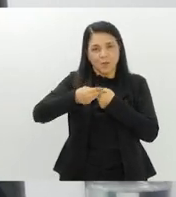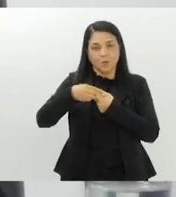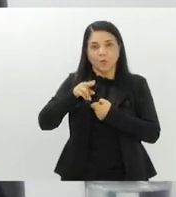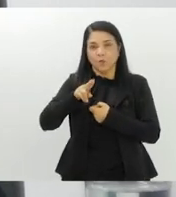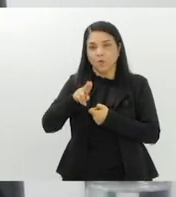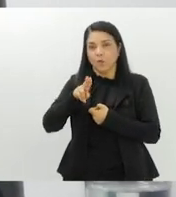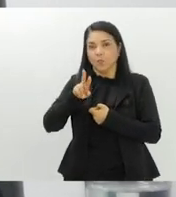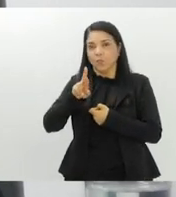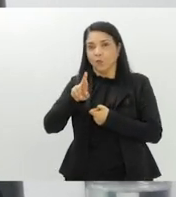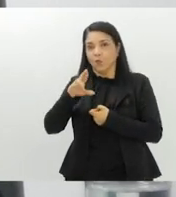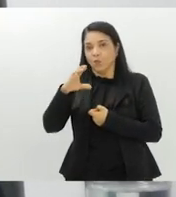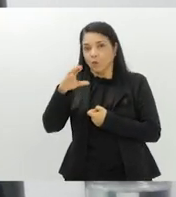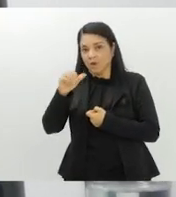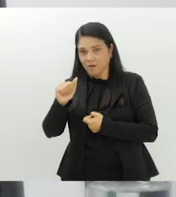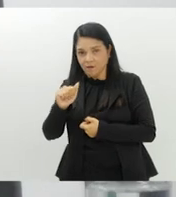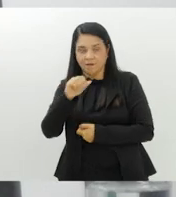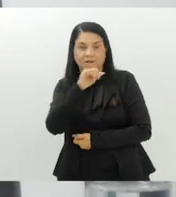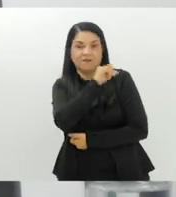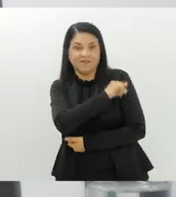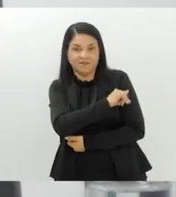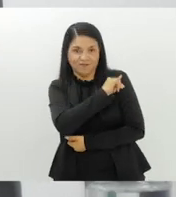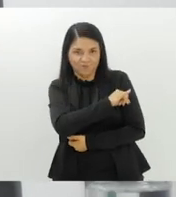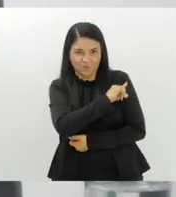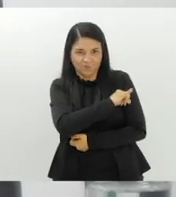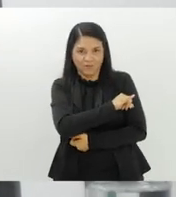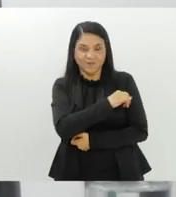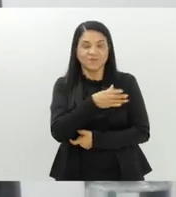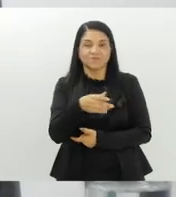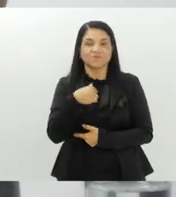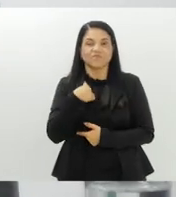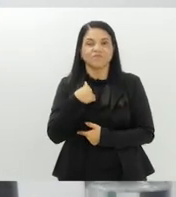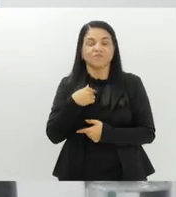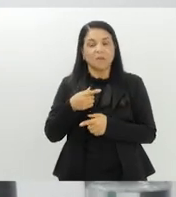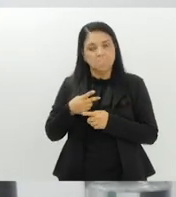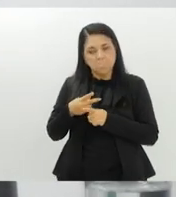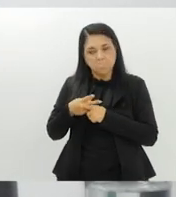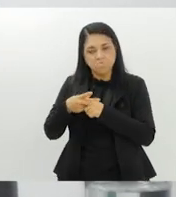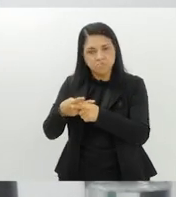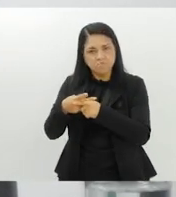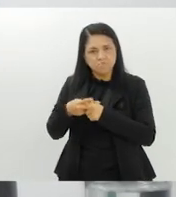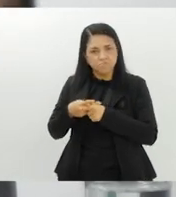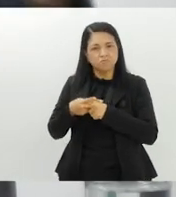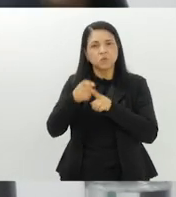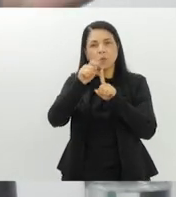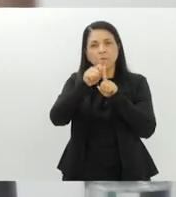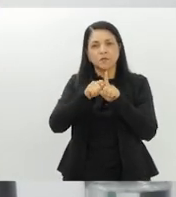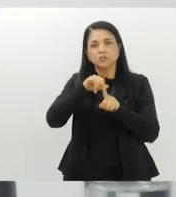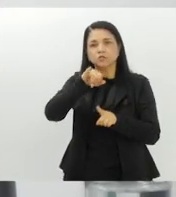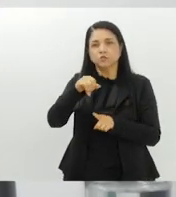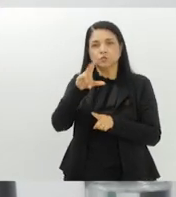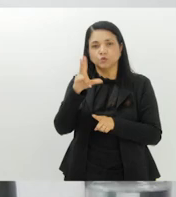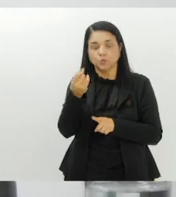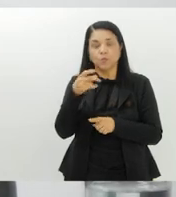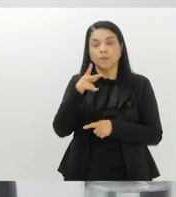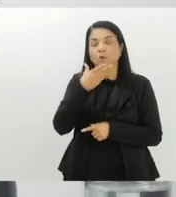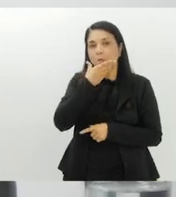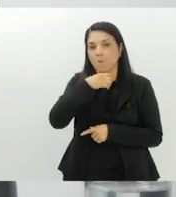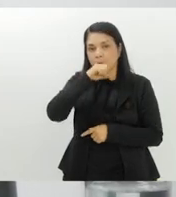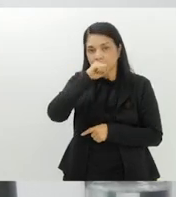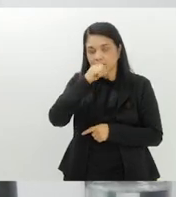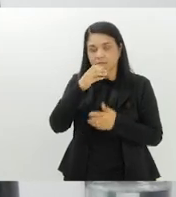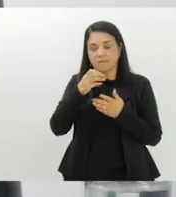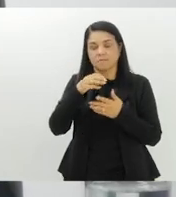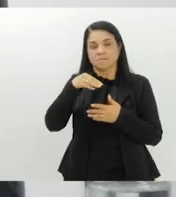Janeiro. E nós fomos procurados no mês de julho, né, pelo pai Marcelo e